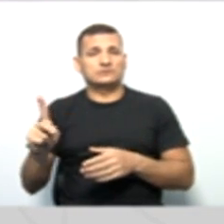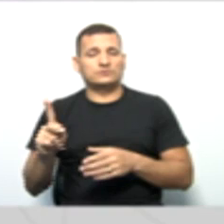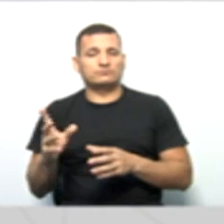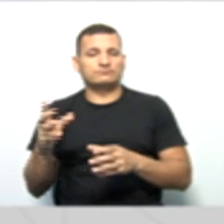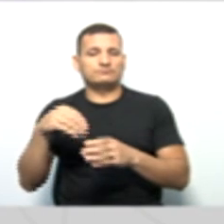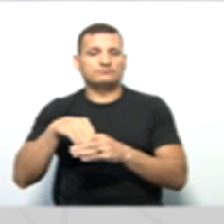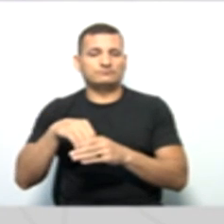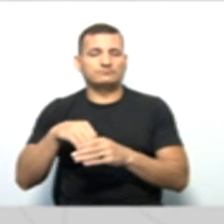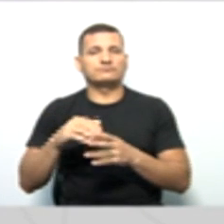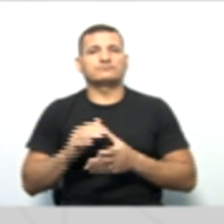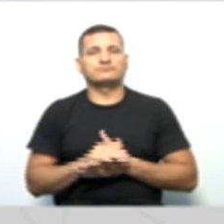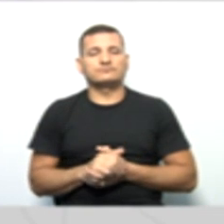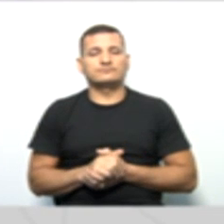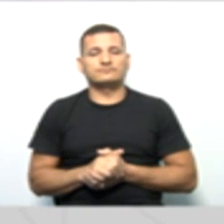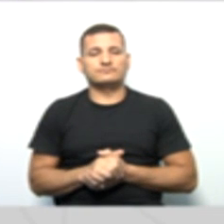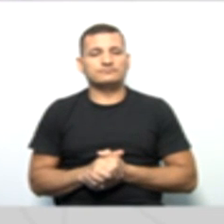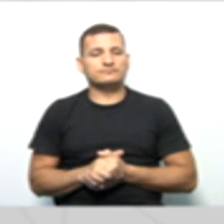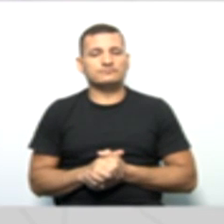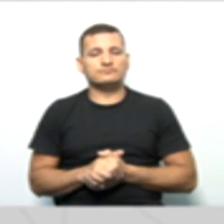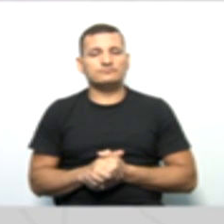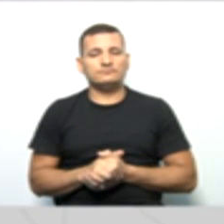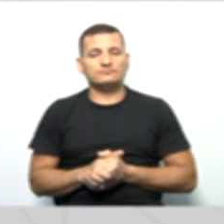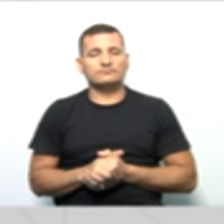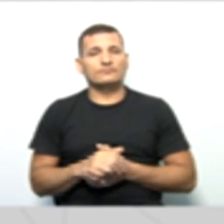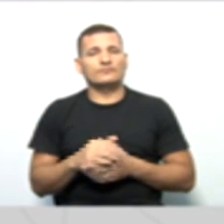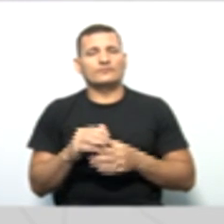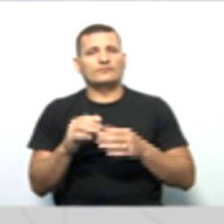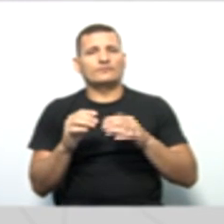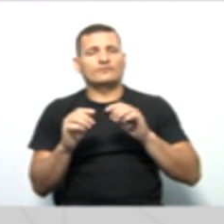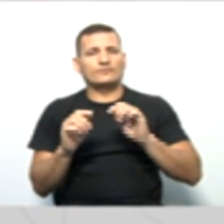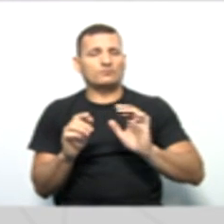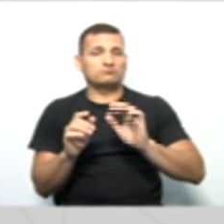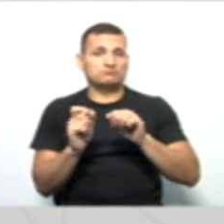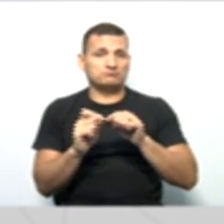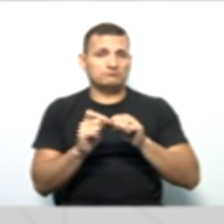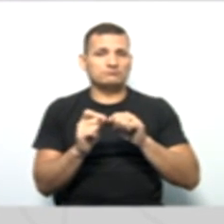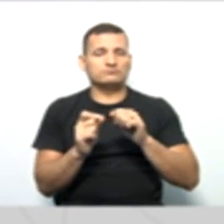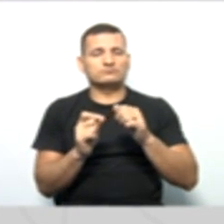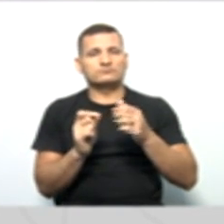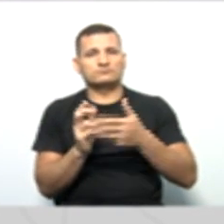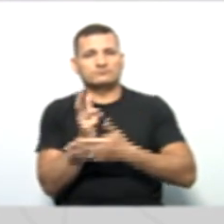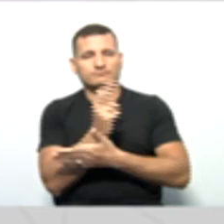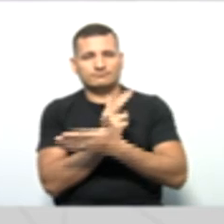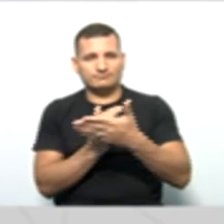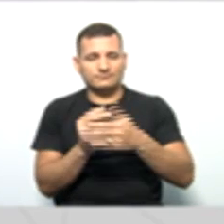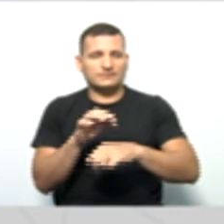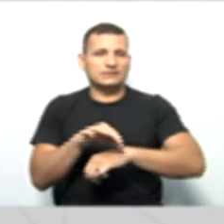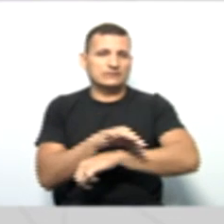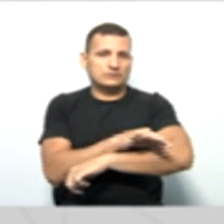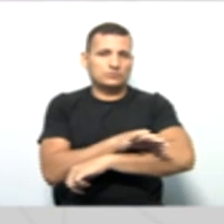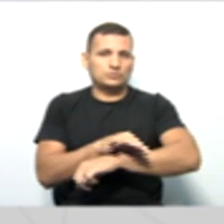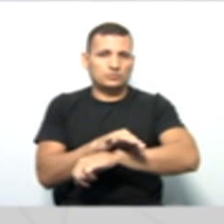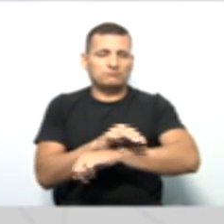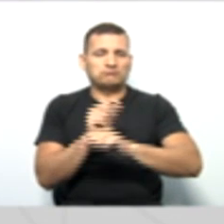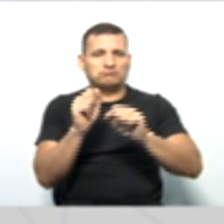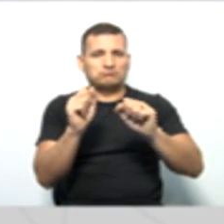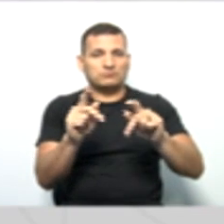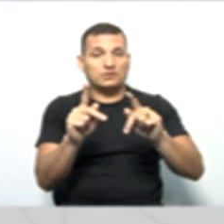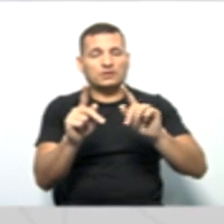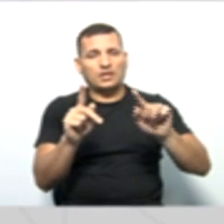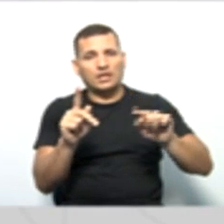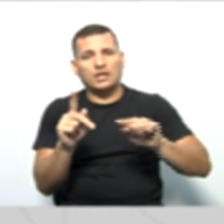próprios componentes, tá? Então eu vou definir a arquitetura, como que isso vai ser feito, depois eu vou definir a interface, não é